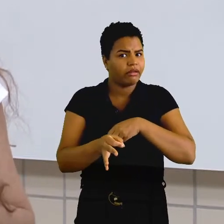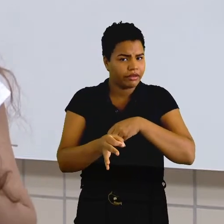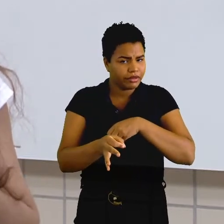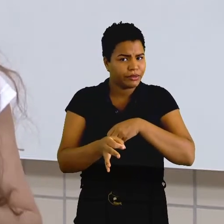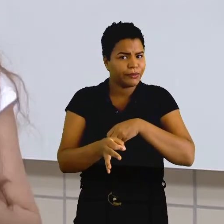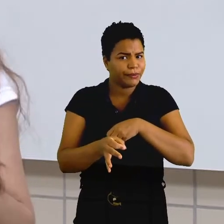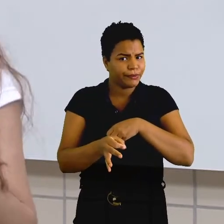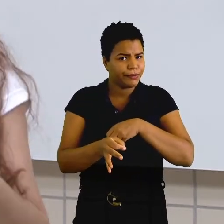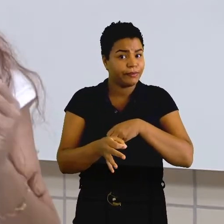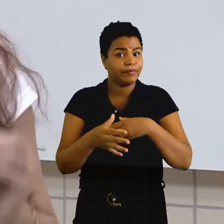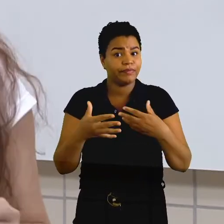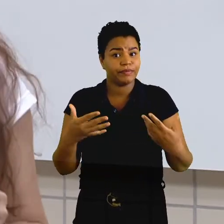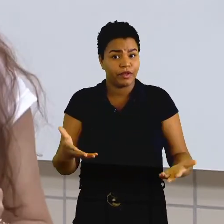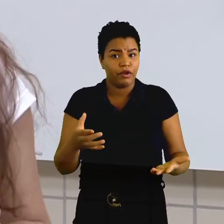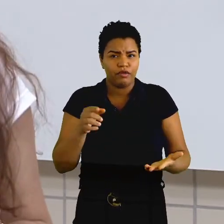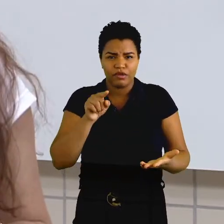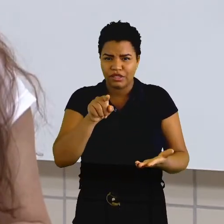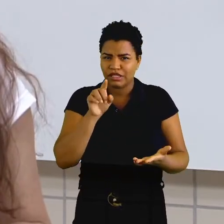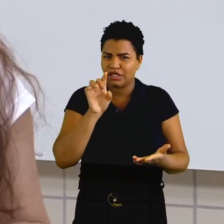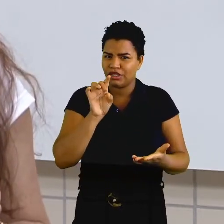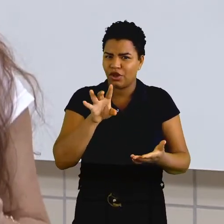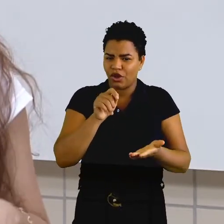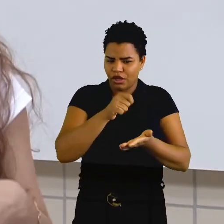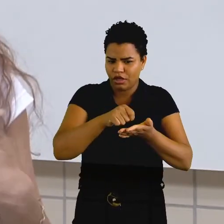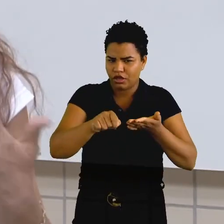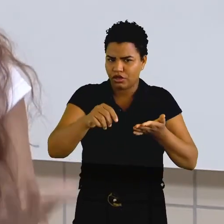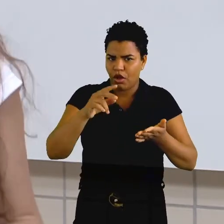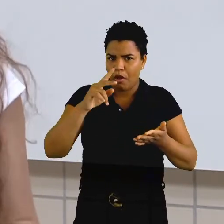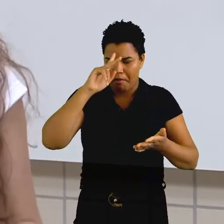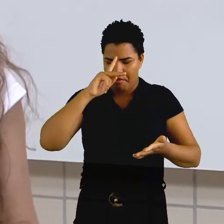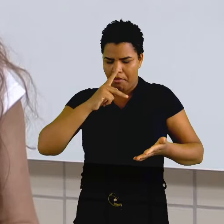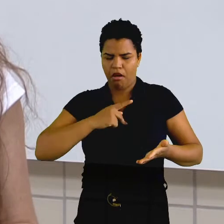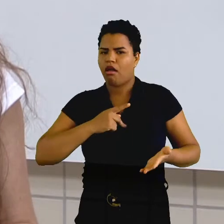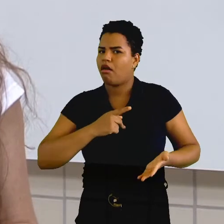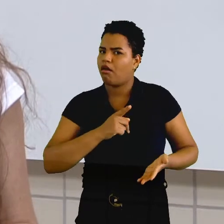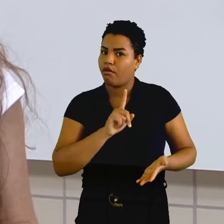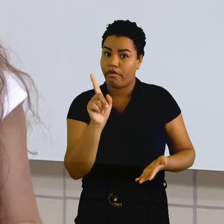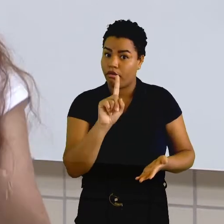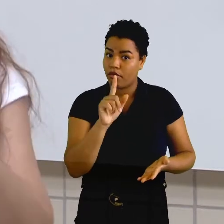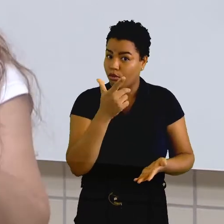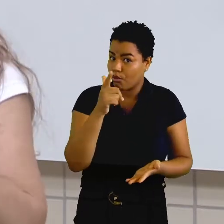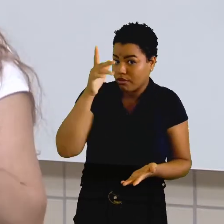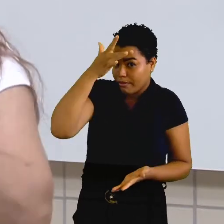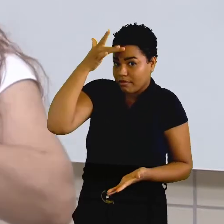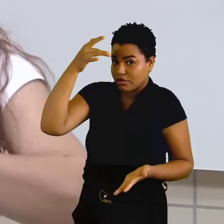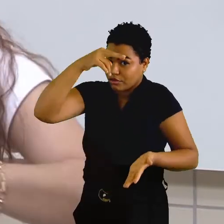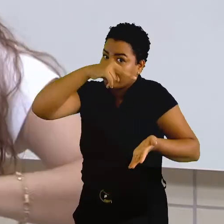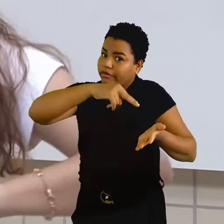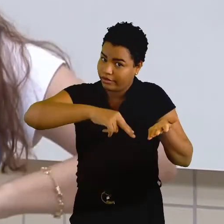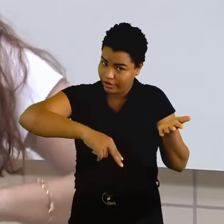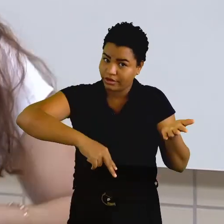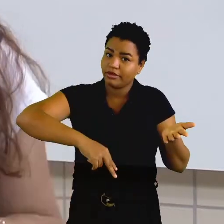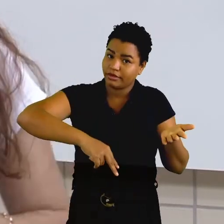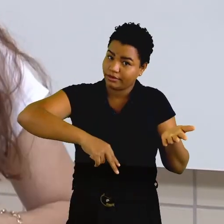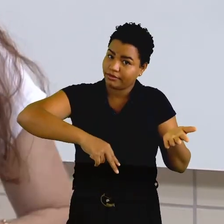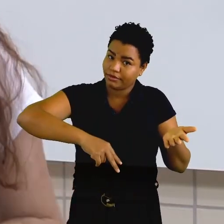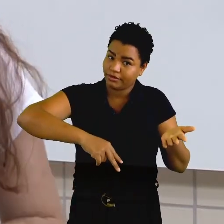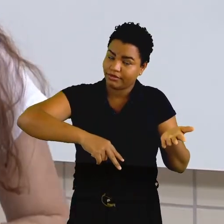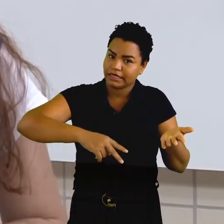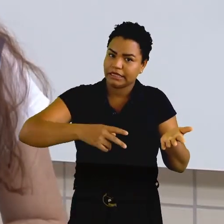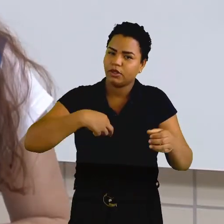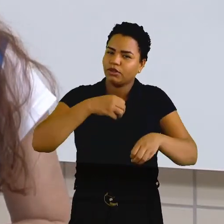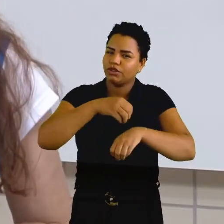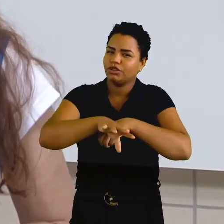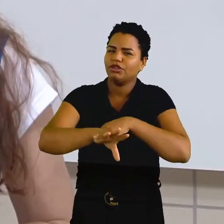que você está escrevendo não apenas para você, mas que outra pessoa possa ler. E aí uma dica mega